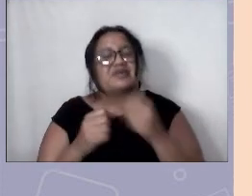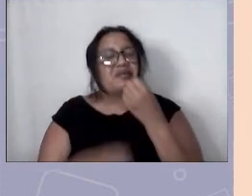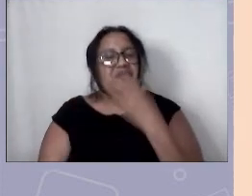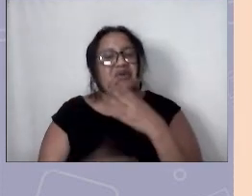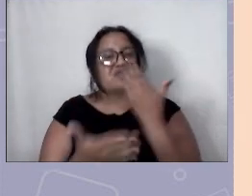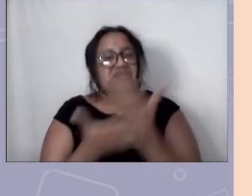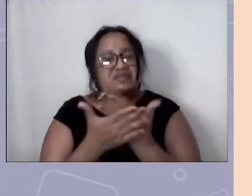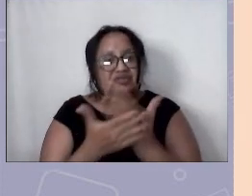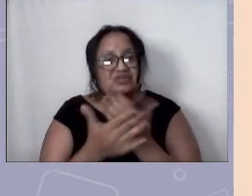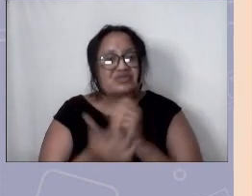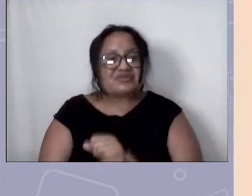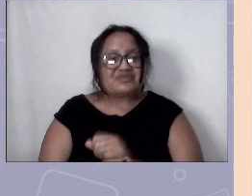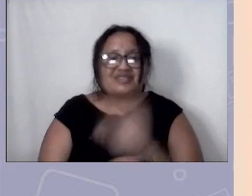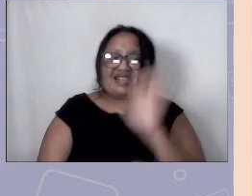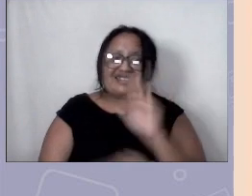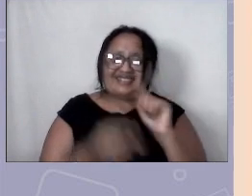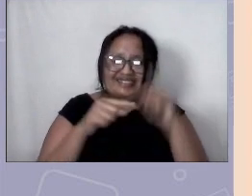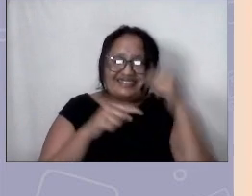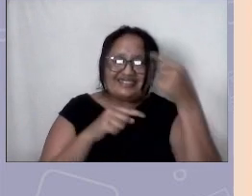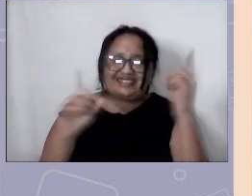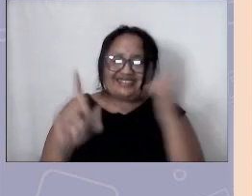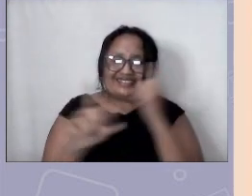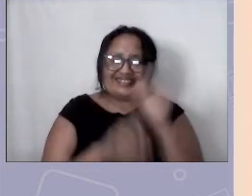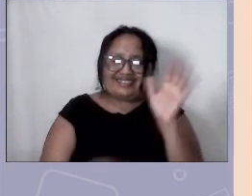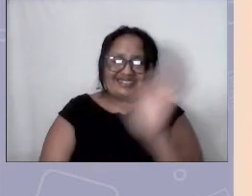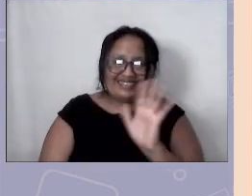e até o próximo encontro tchau tchau